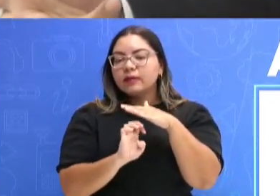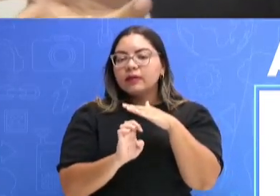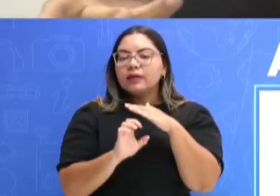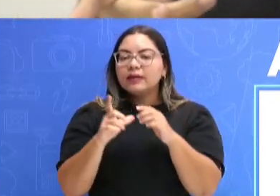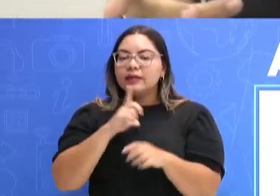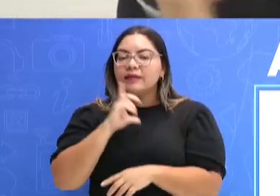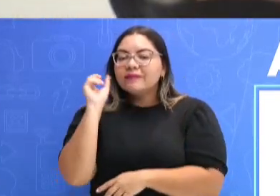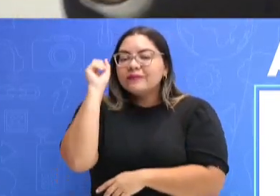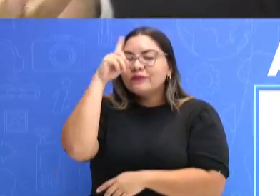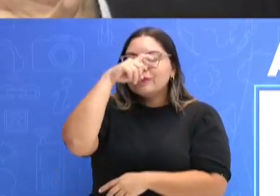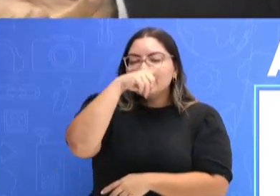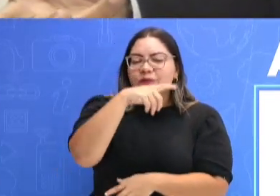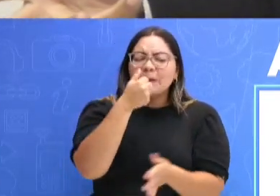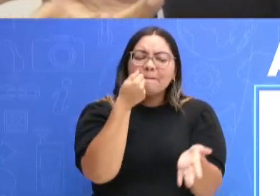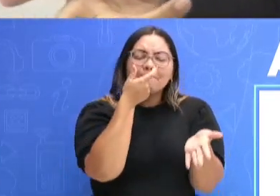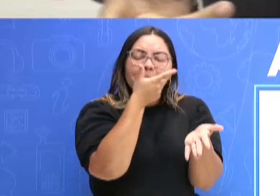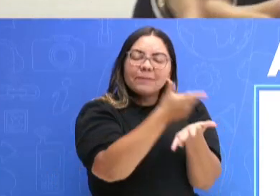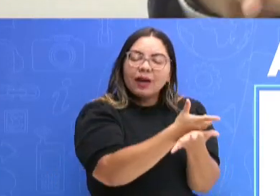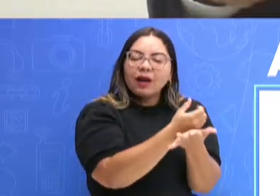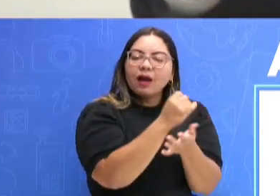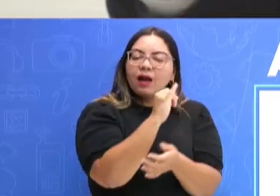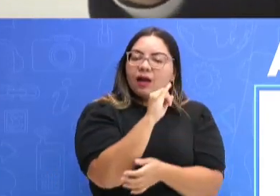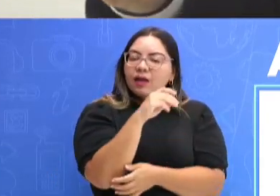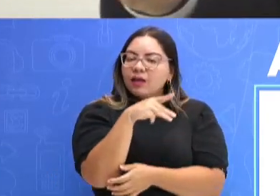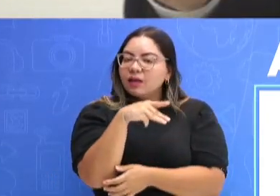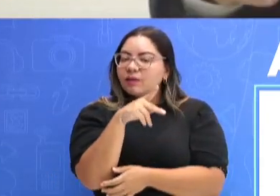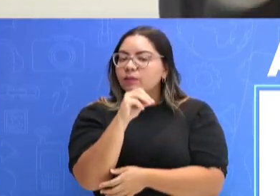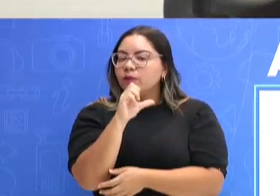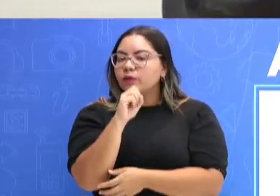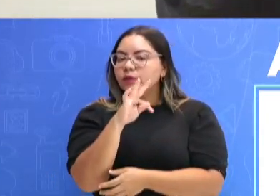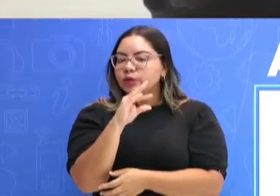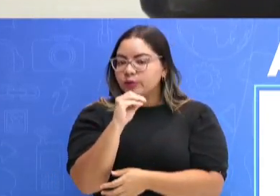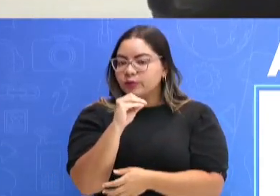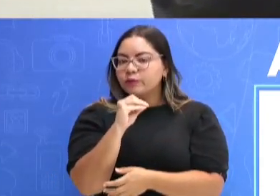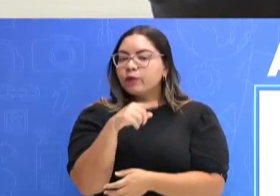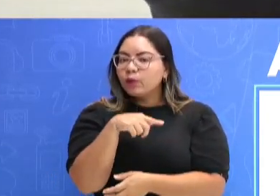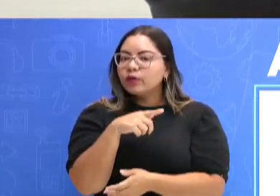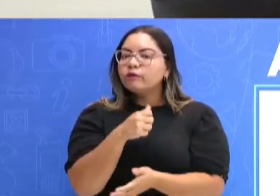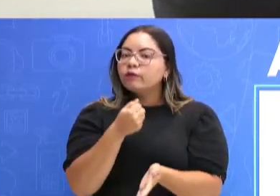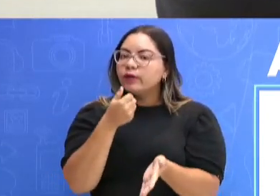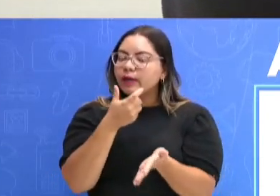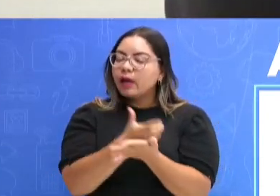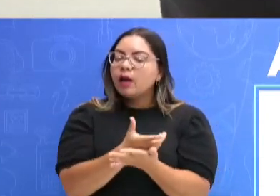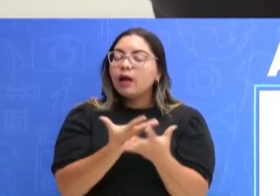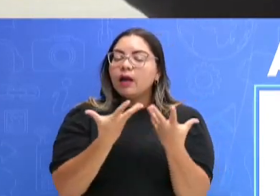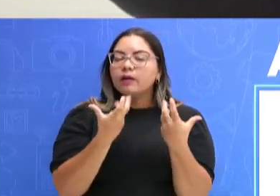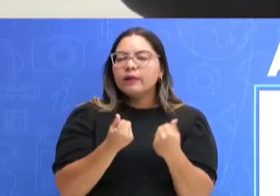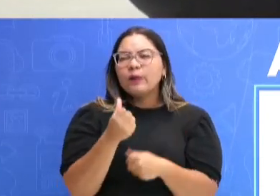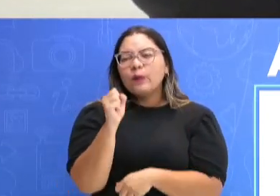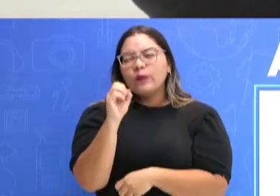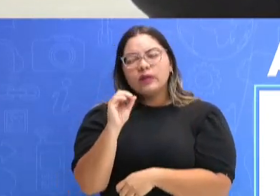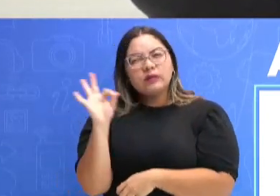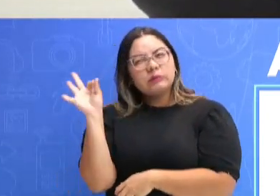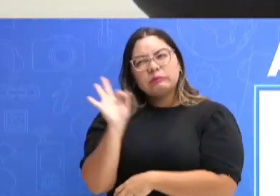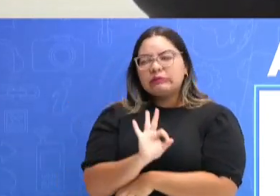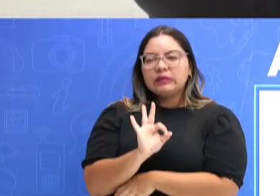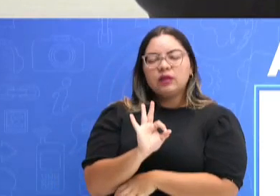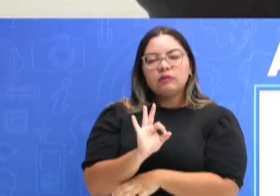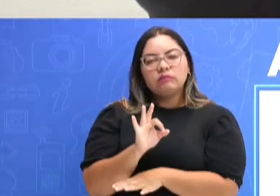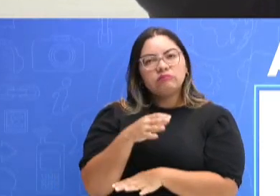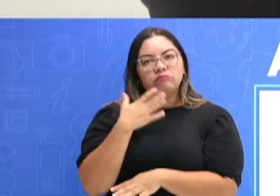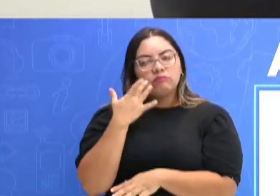com dificuldades em pagar os seus impostos. O Refis aí, que foi aprovado ontem, se não me falha a memória, vai dar um desconto aí de até 80%, se não me falha a